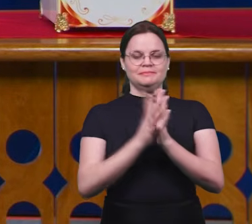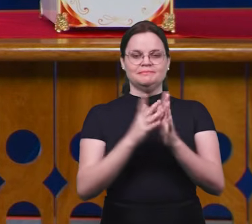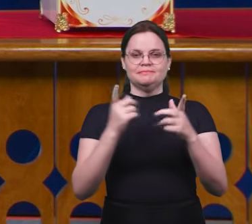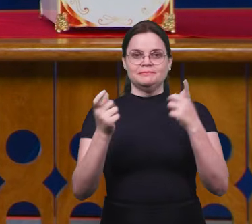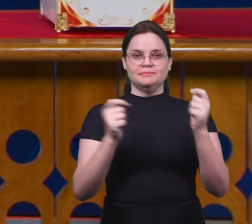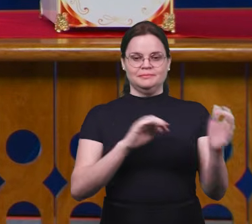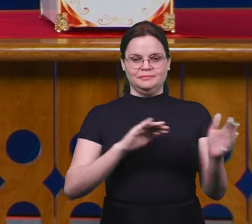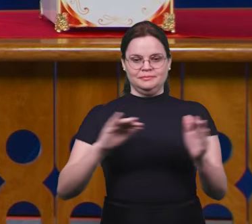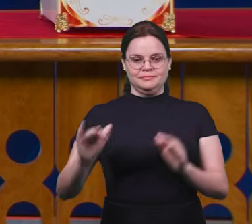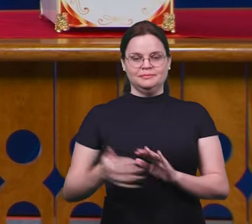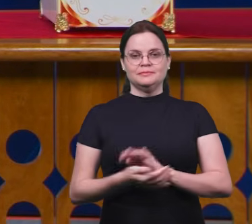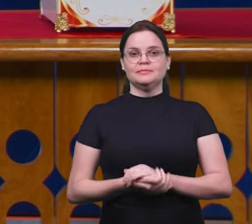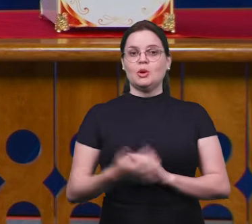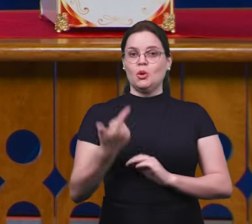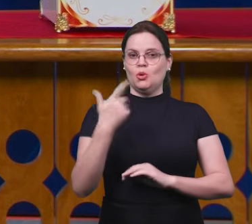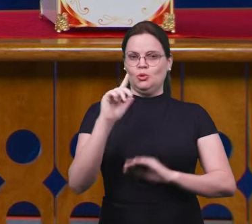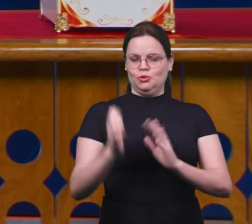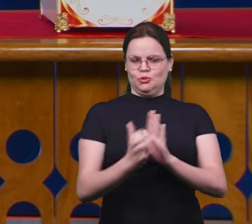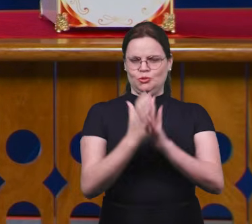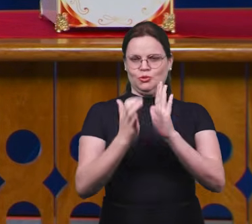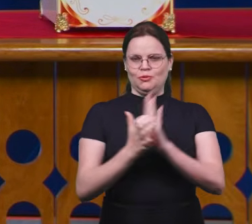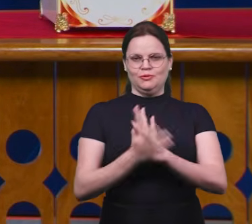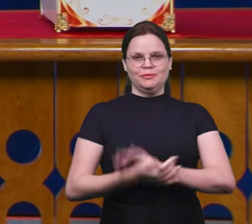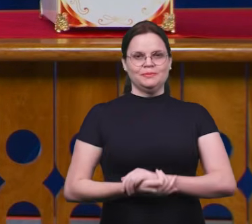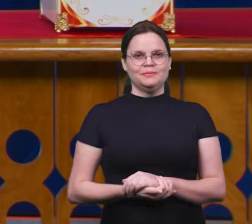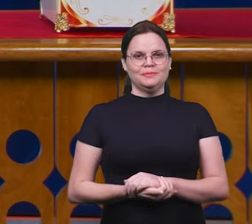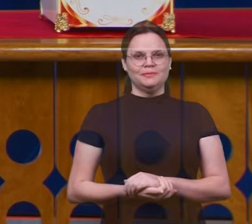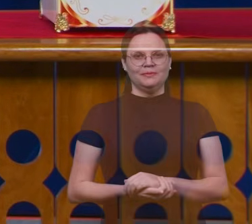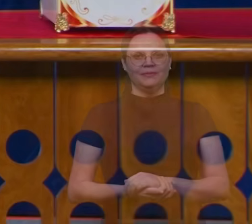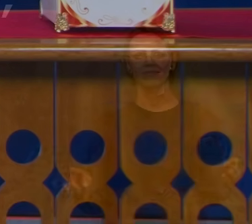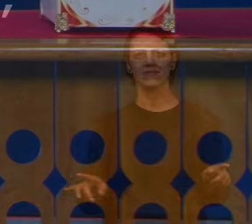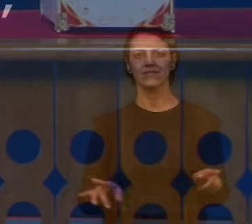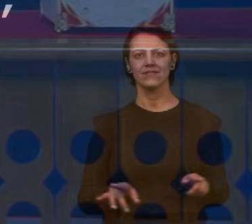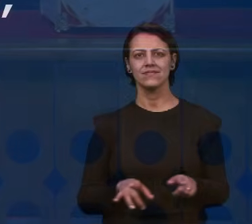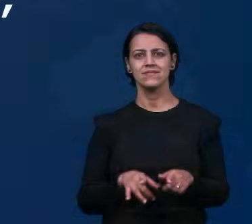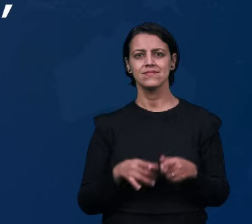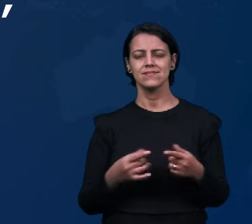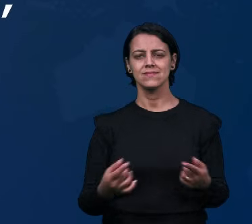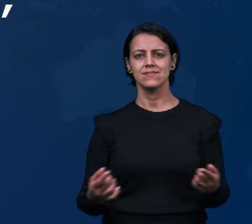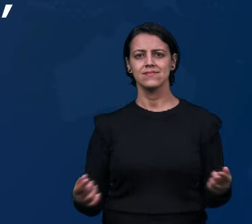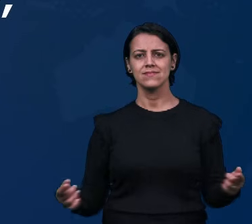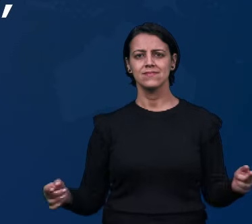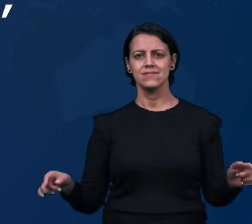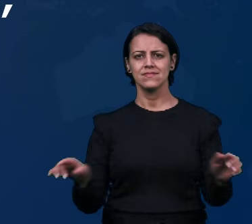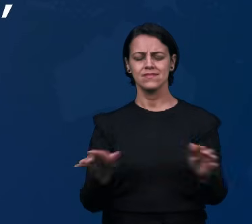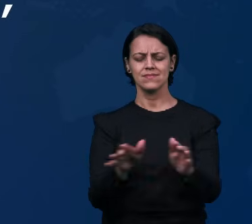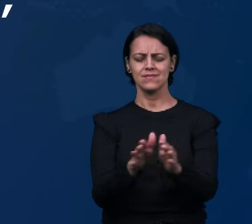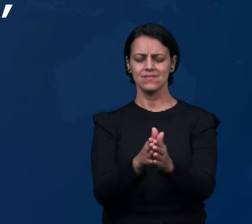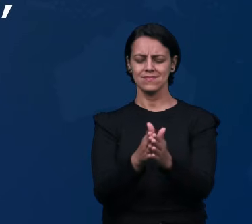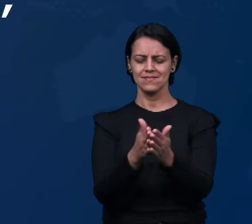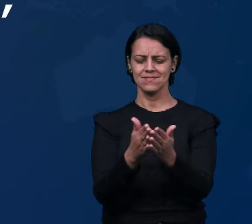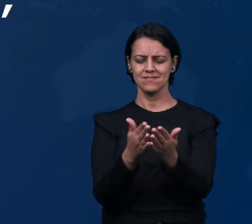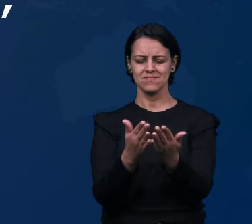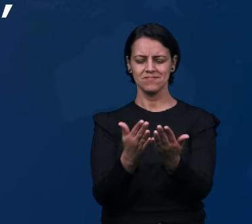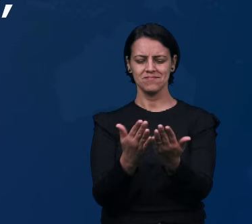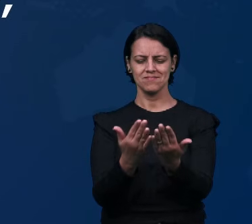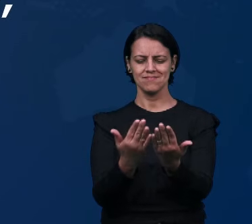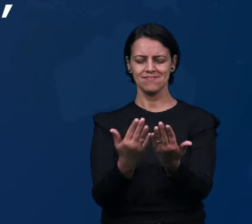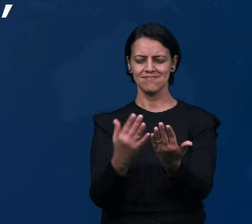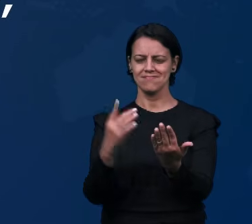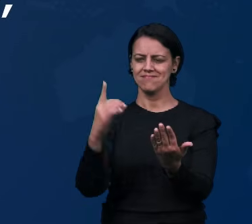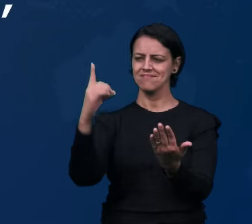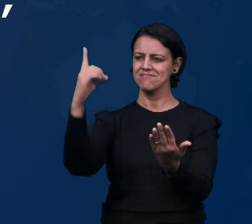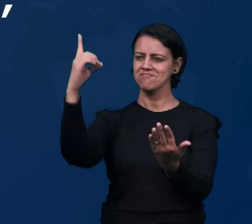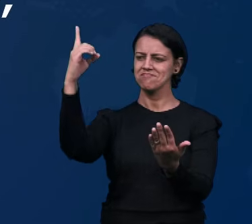Glória a Deus. Vamos entoar mais um louvor ao nome do Senhor. A tua